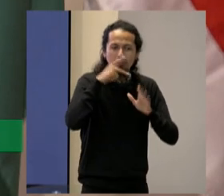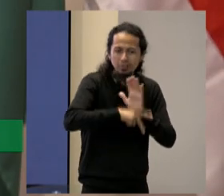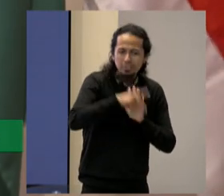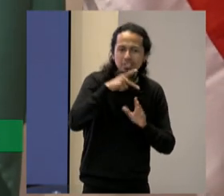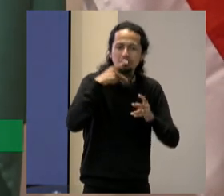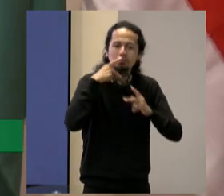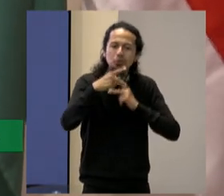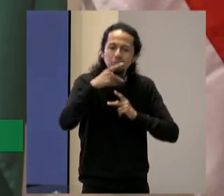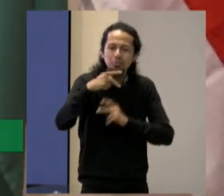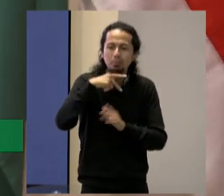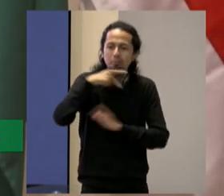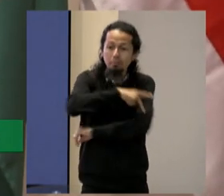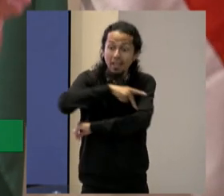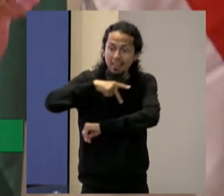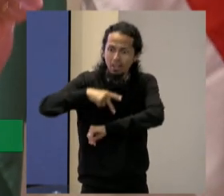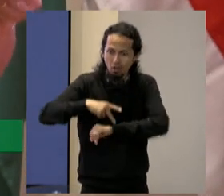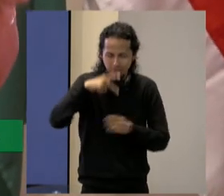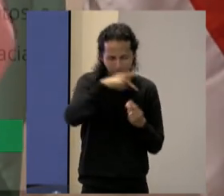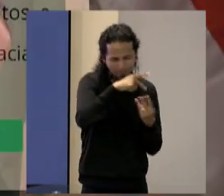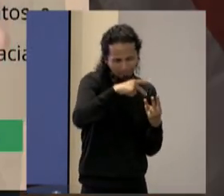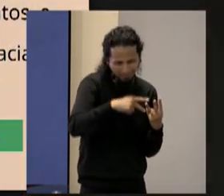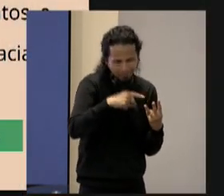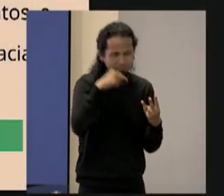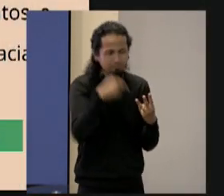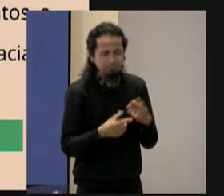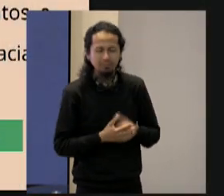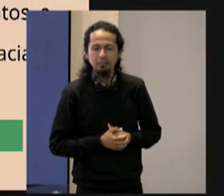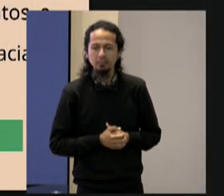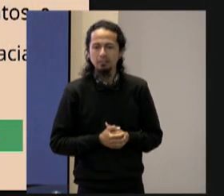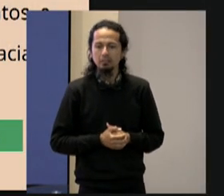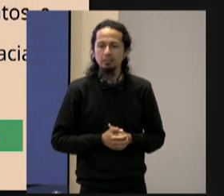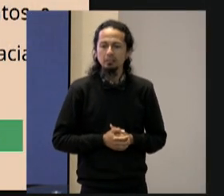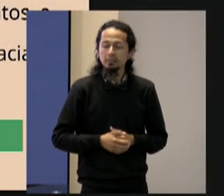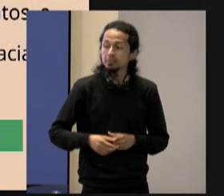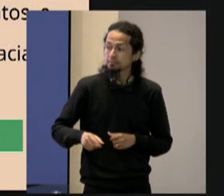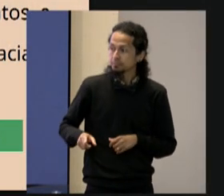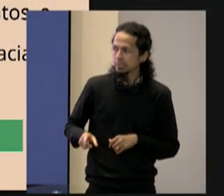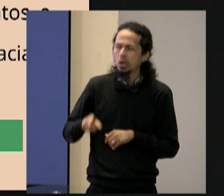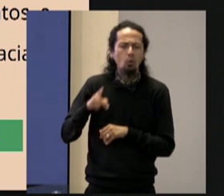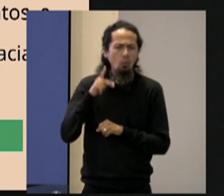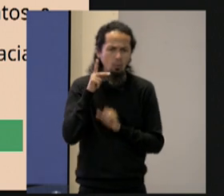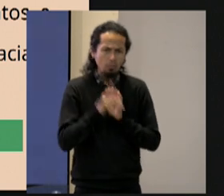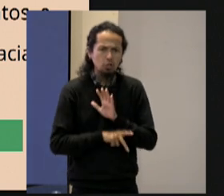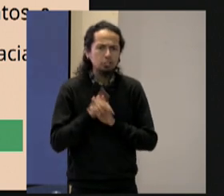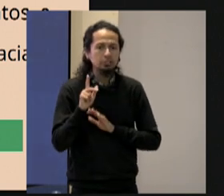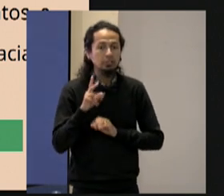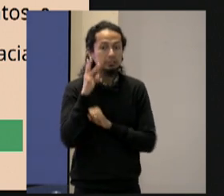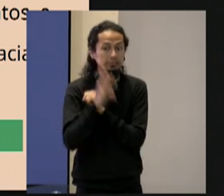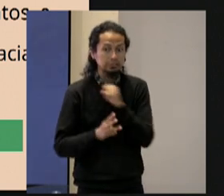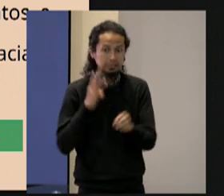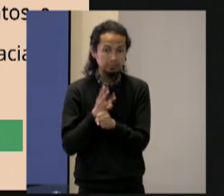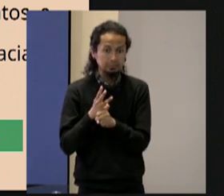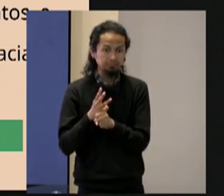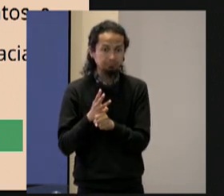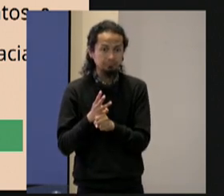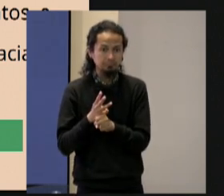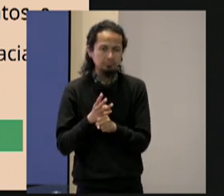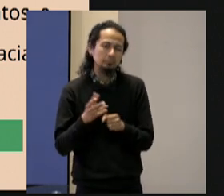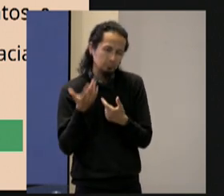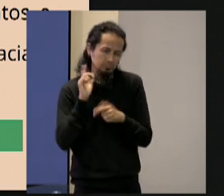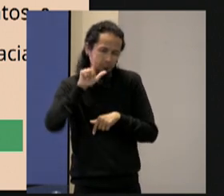direção, então um projeto que tem 3 anos, e eu vou, daqui a pouco vou falar para vocês, mostrar para vocês o que a gente desenvolveu no